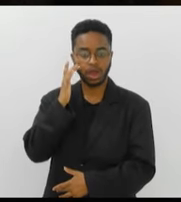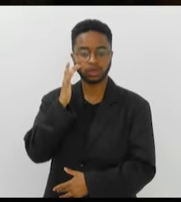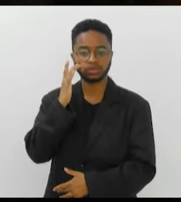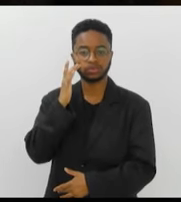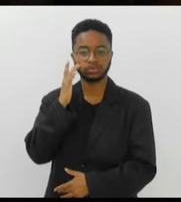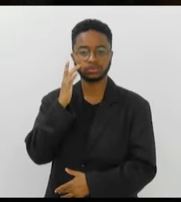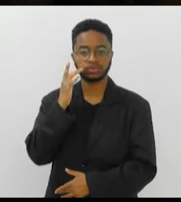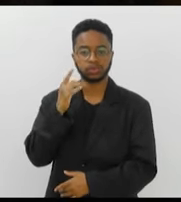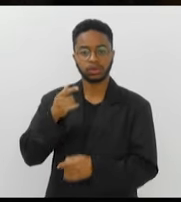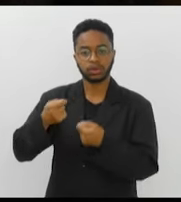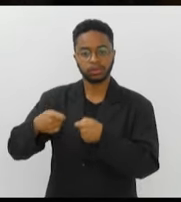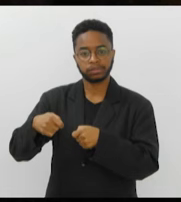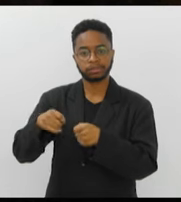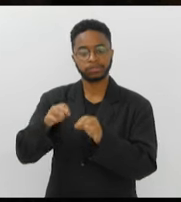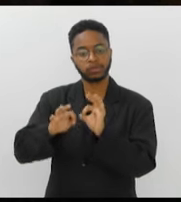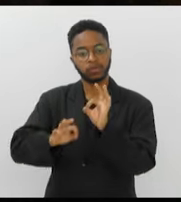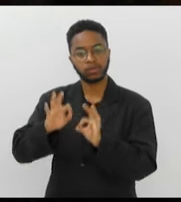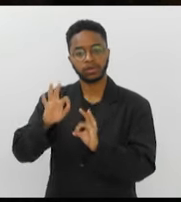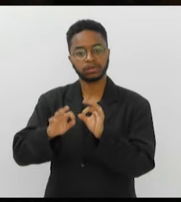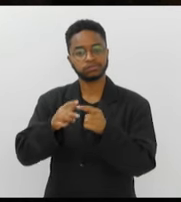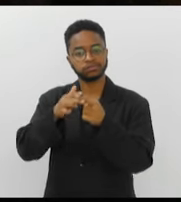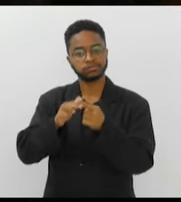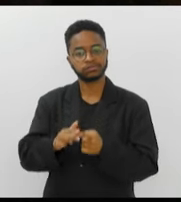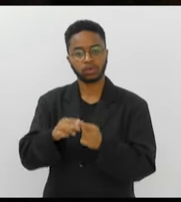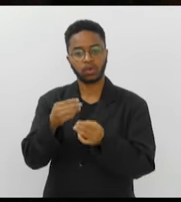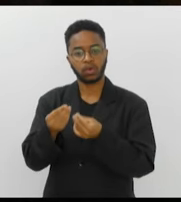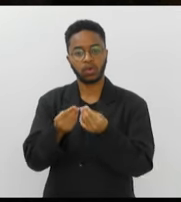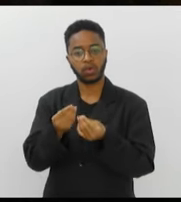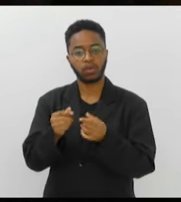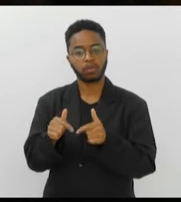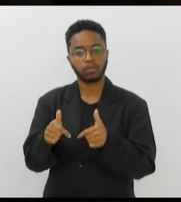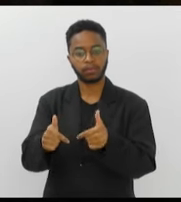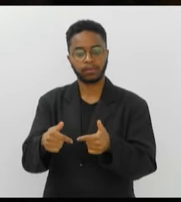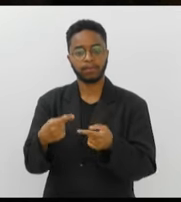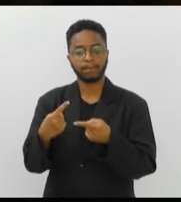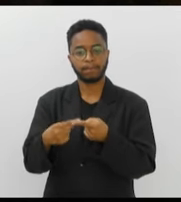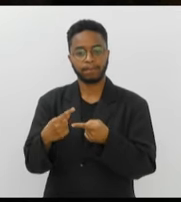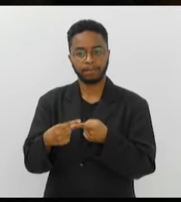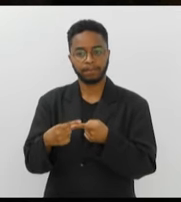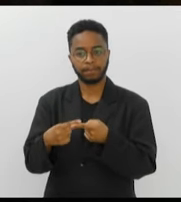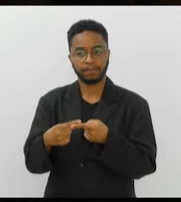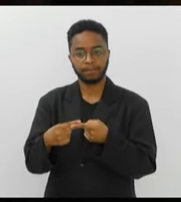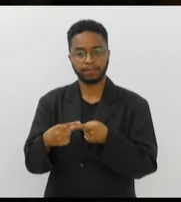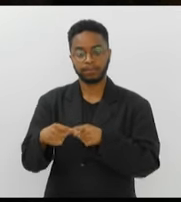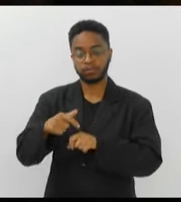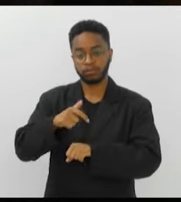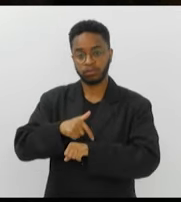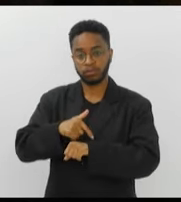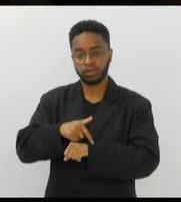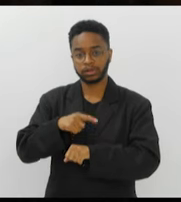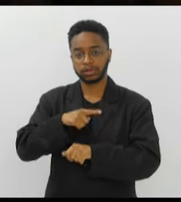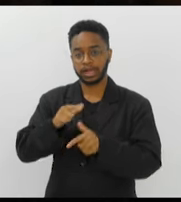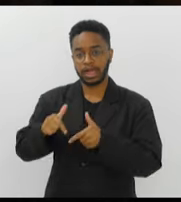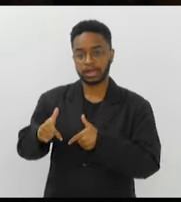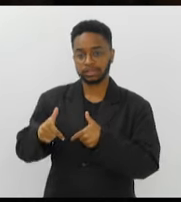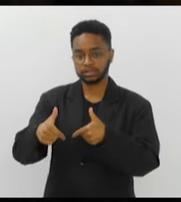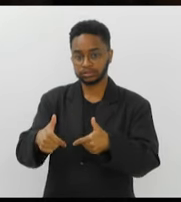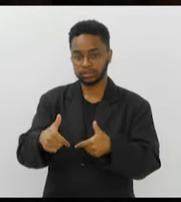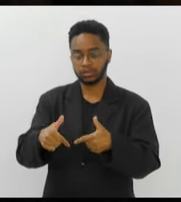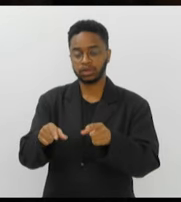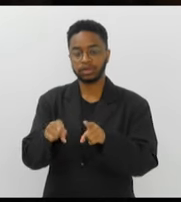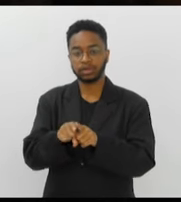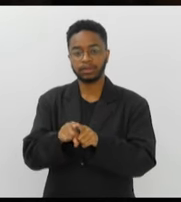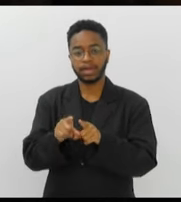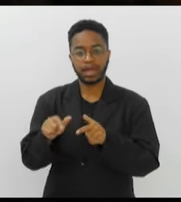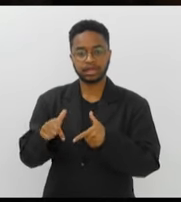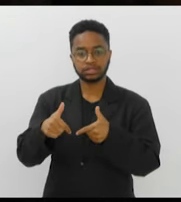ter que ter um ajuste de conduta para que, quando tenha uma ação e essa ação